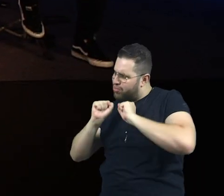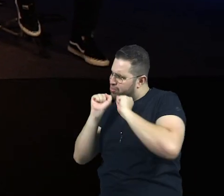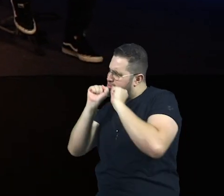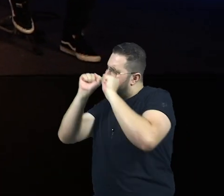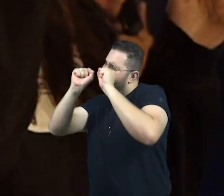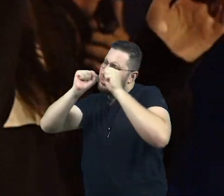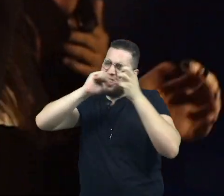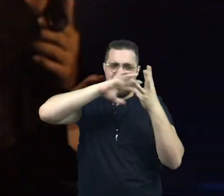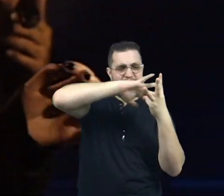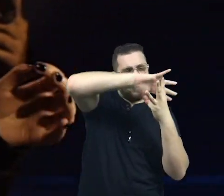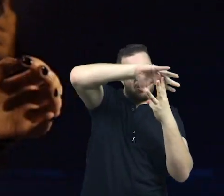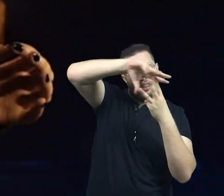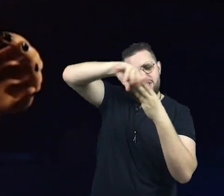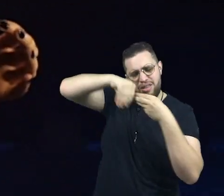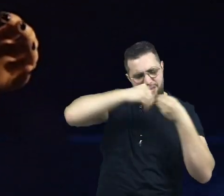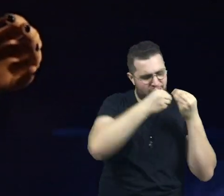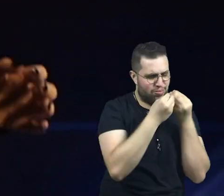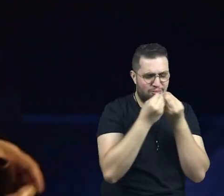Teu é o